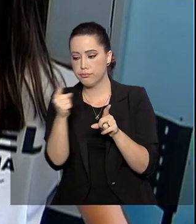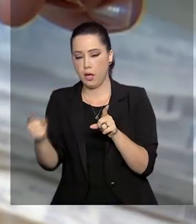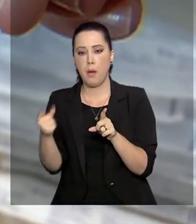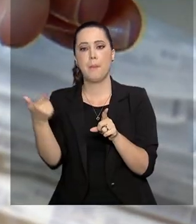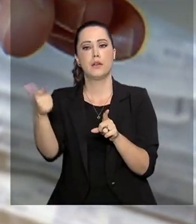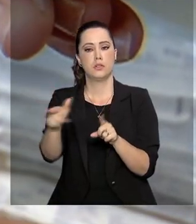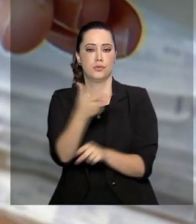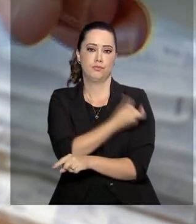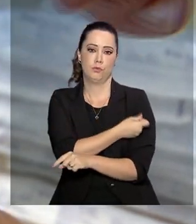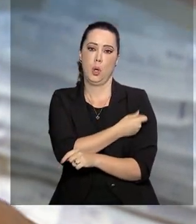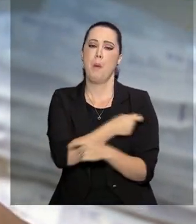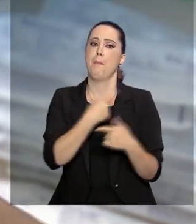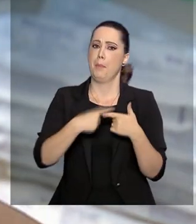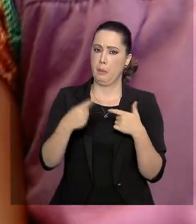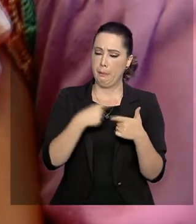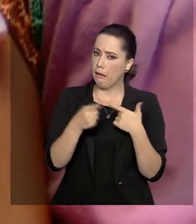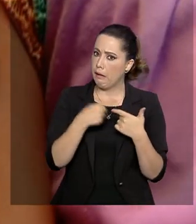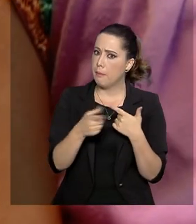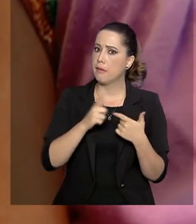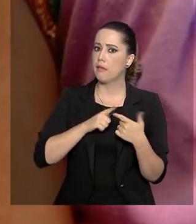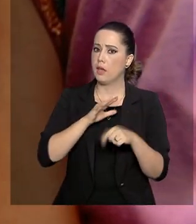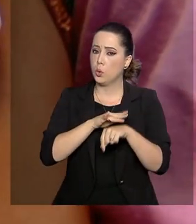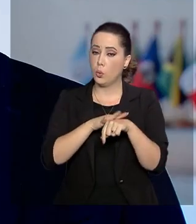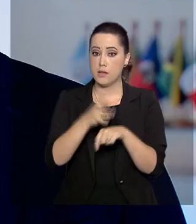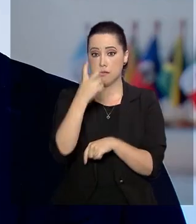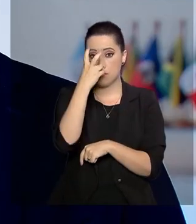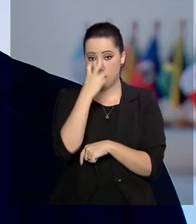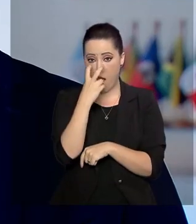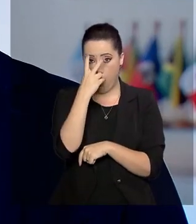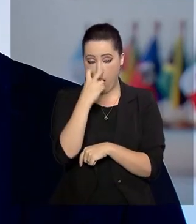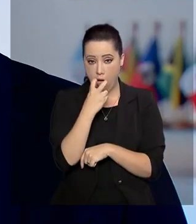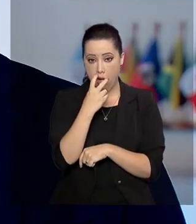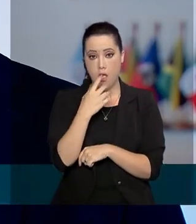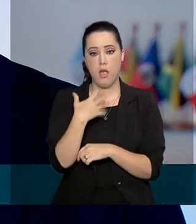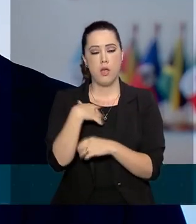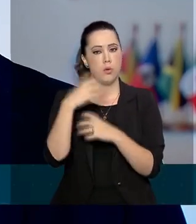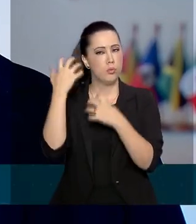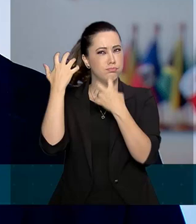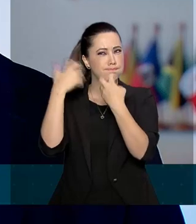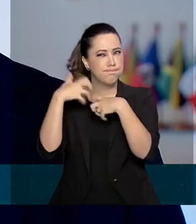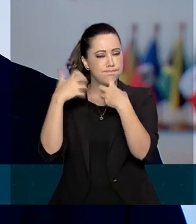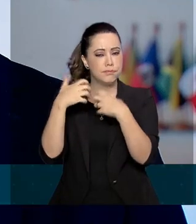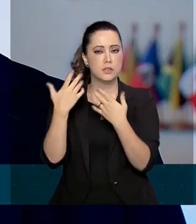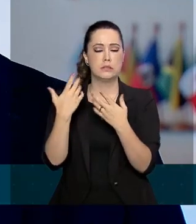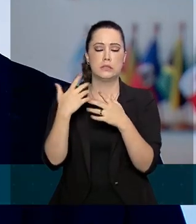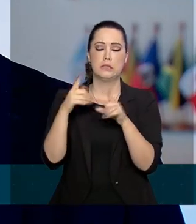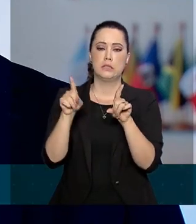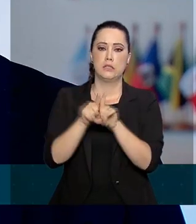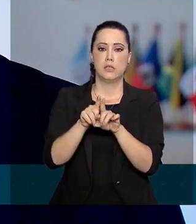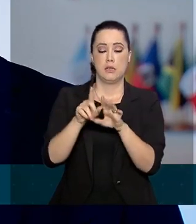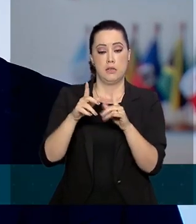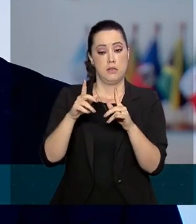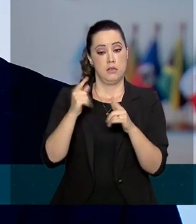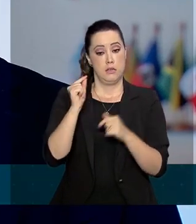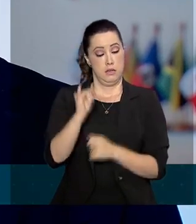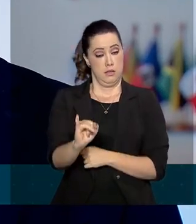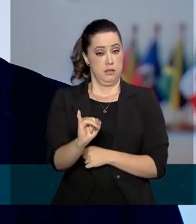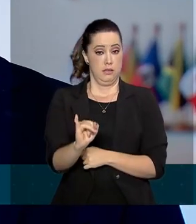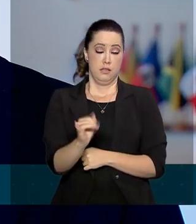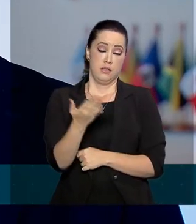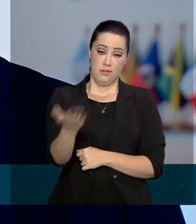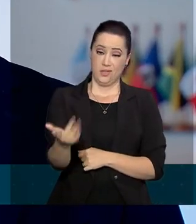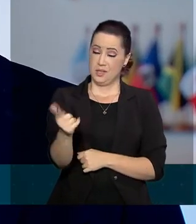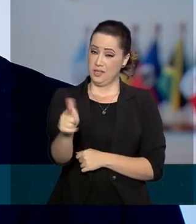cegueira e retardo no crescimento e até matar. Quando você não vacina a sua criança, você